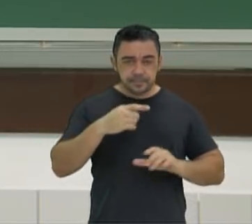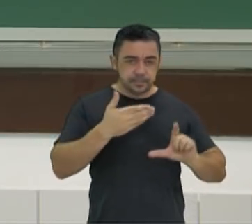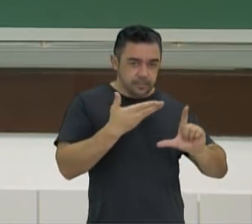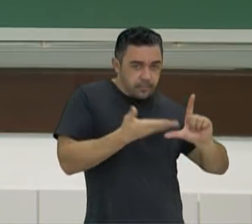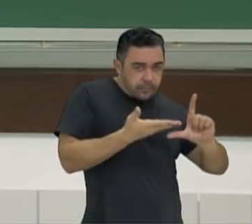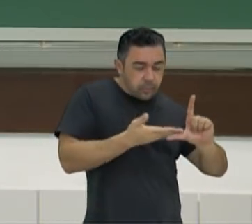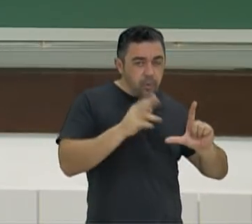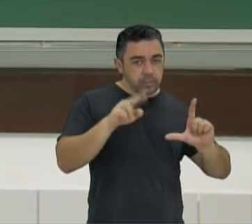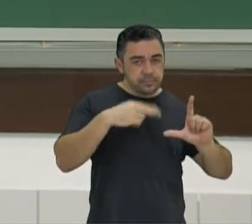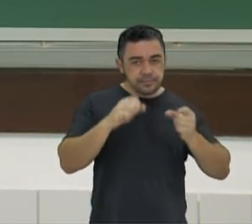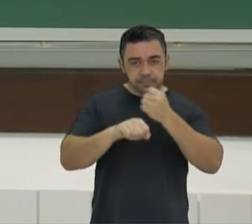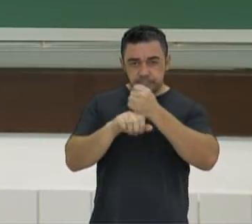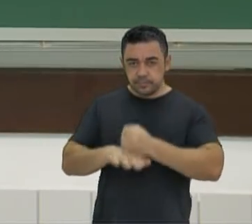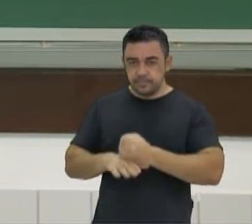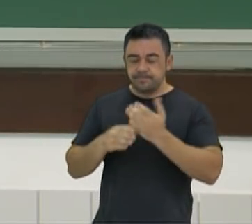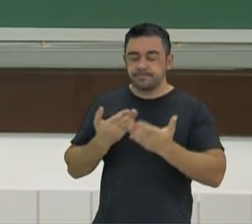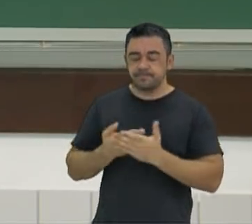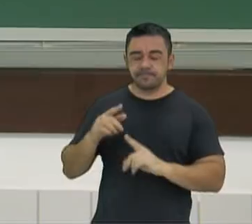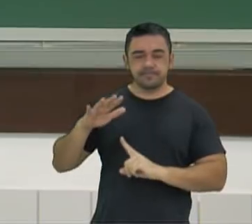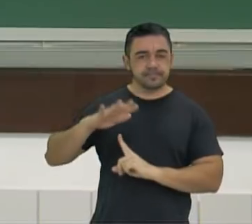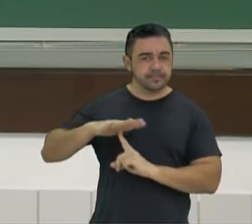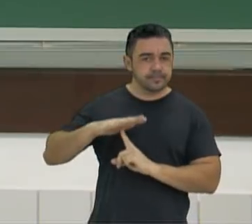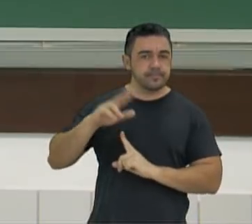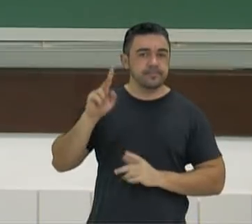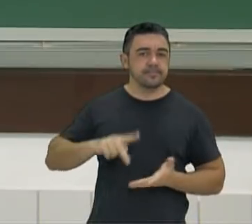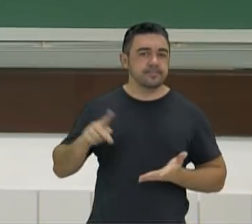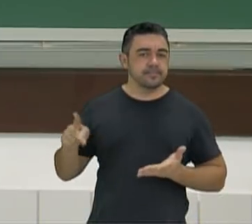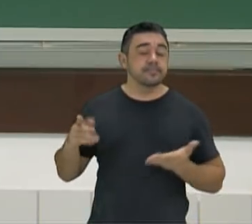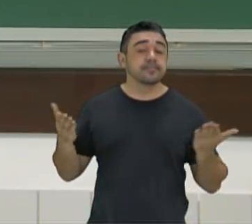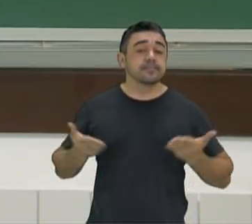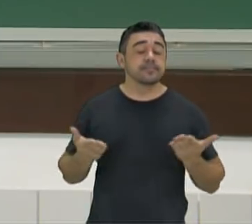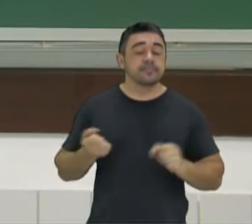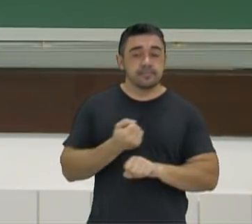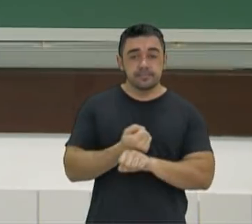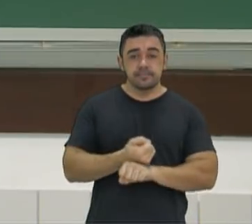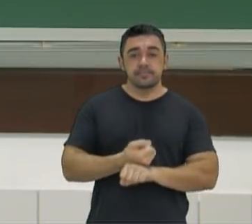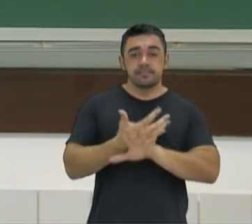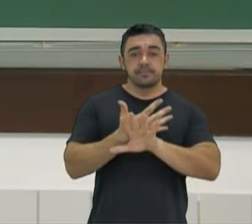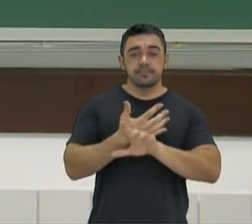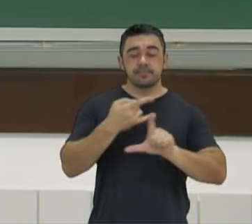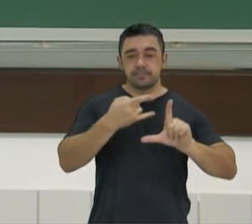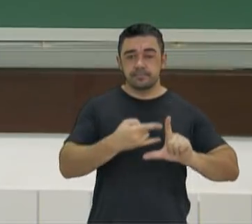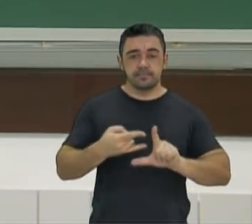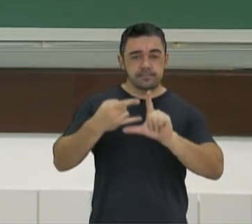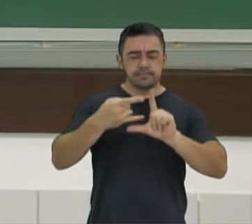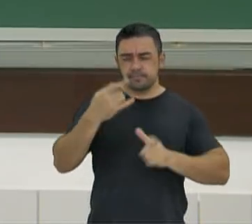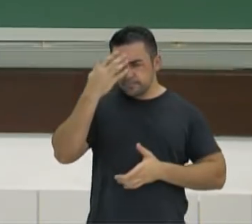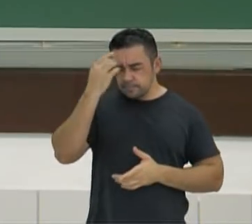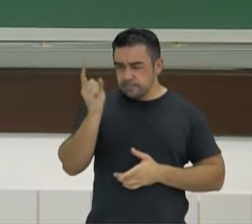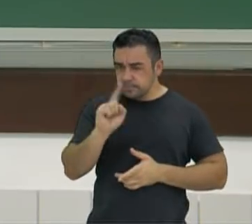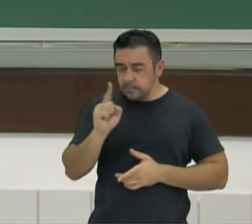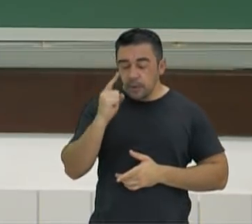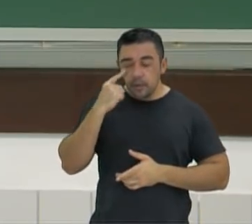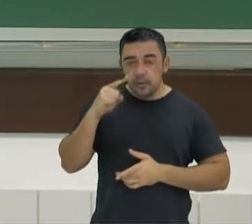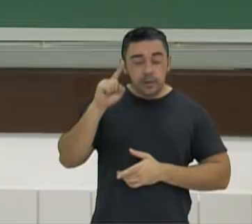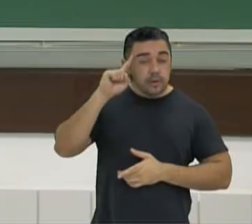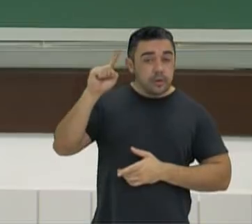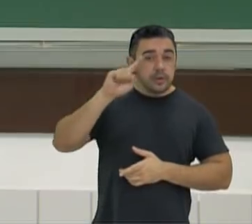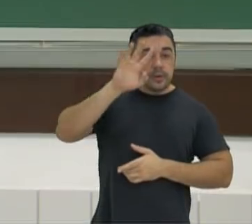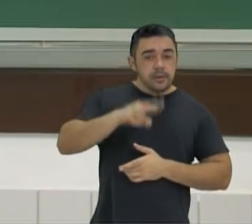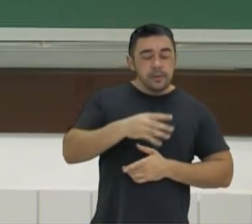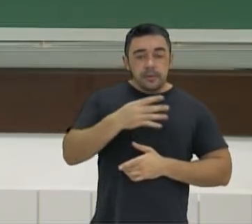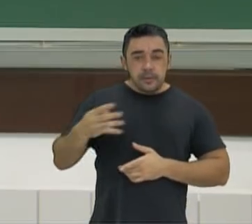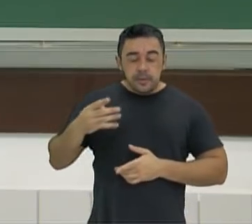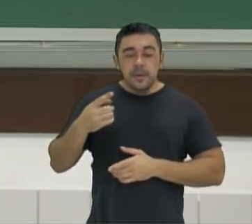ou pelo Classroom, os professores estão fazendo Meet com vocês, então não esqueça de agendar, anota lá na agenda